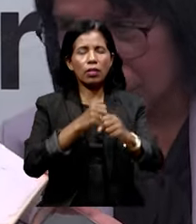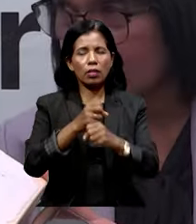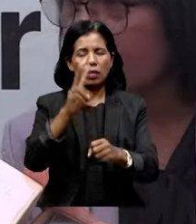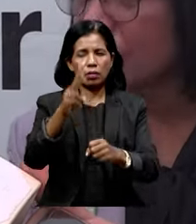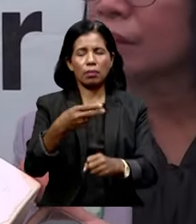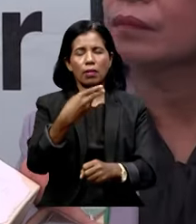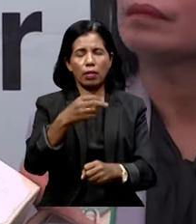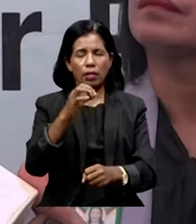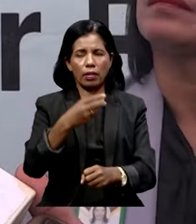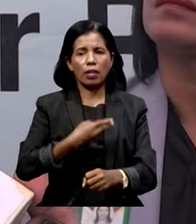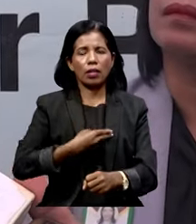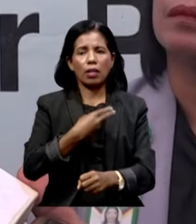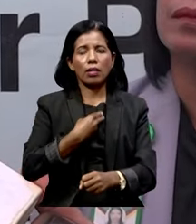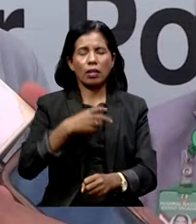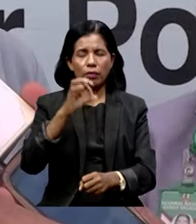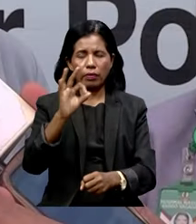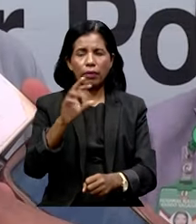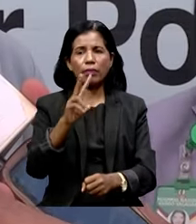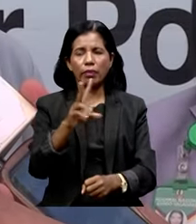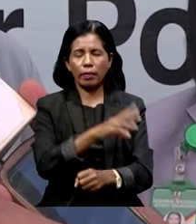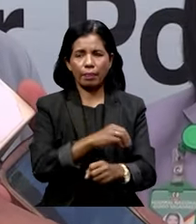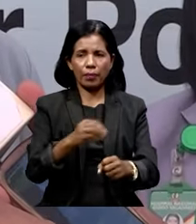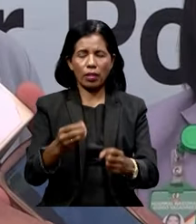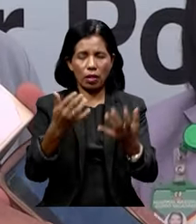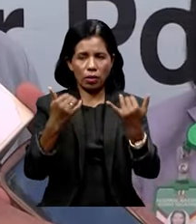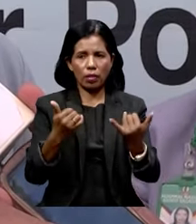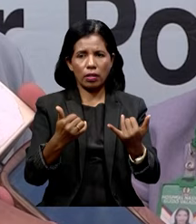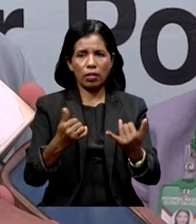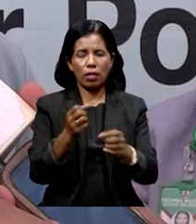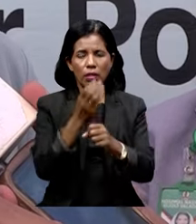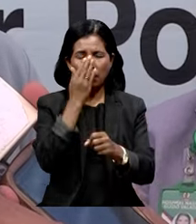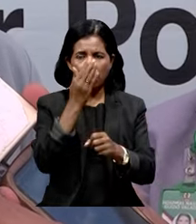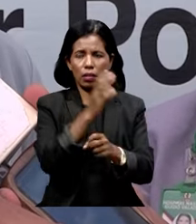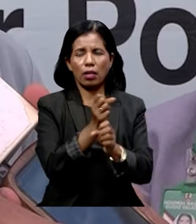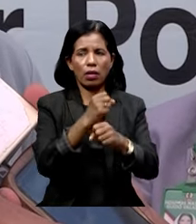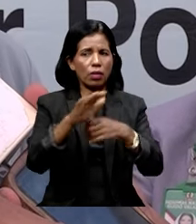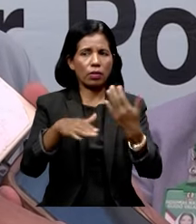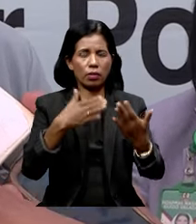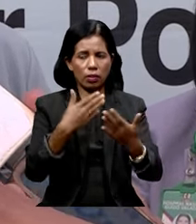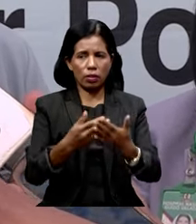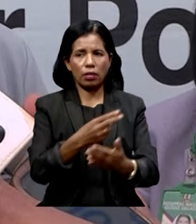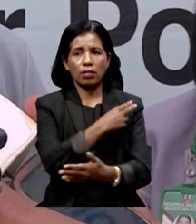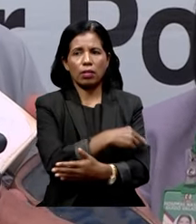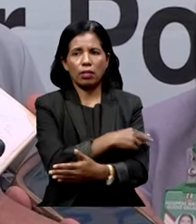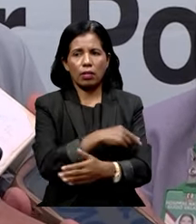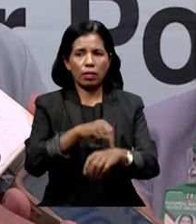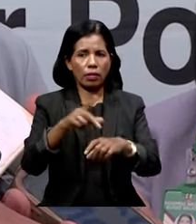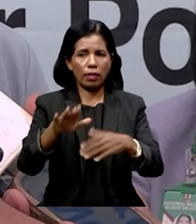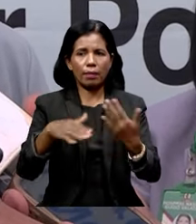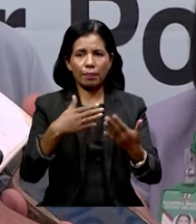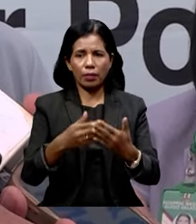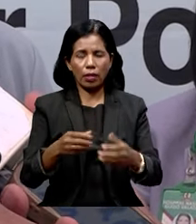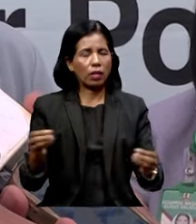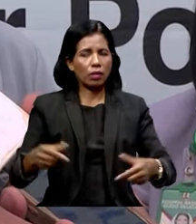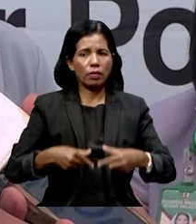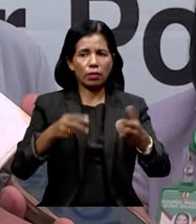sira kamu tuh kayak jebe para tuh zere idane oksigen agora daro nebe ma produs kobre tomak kayak jebe laran idane lafo numero